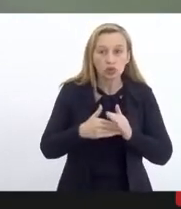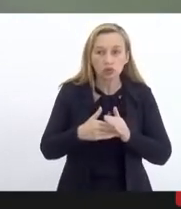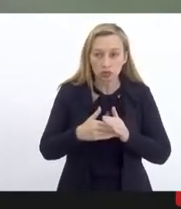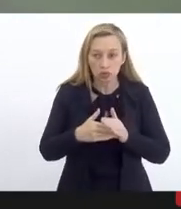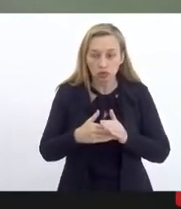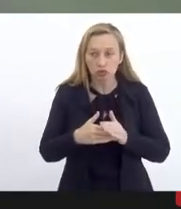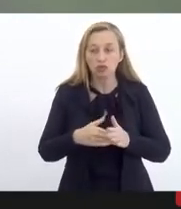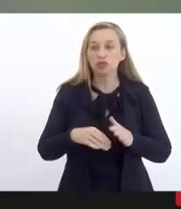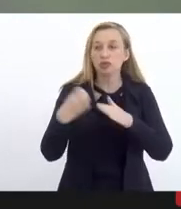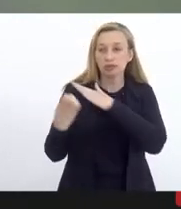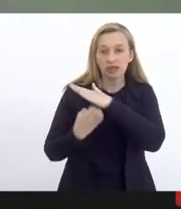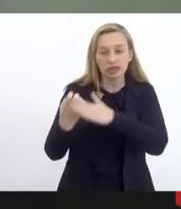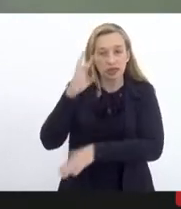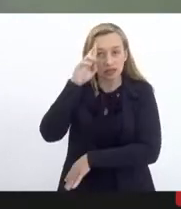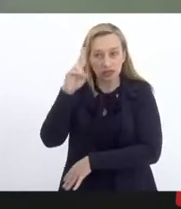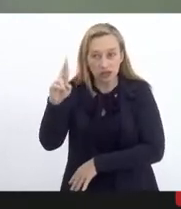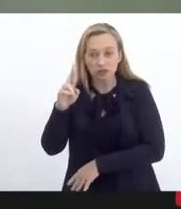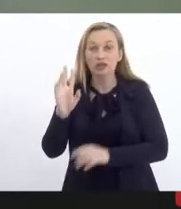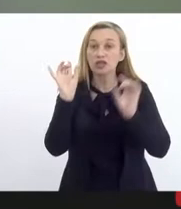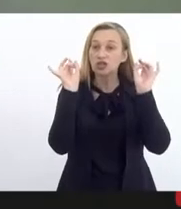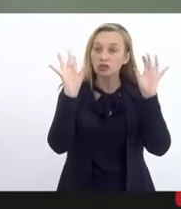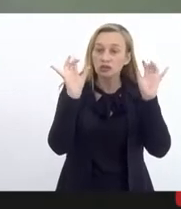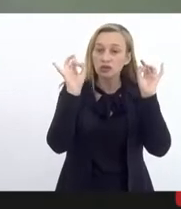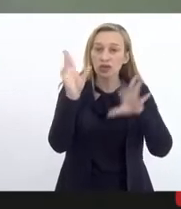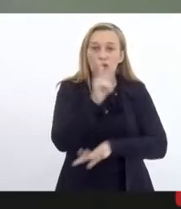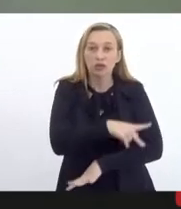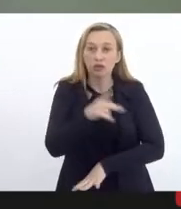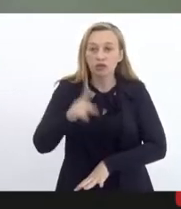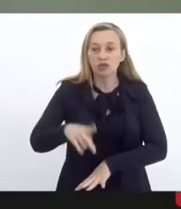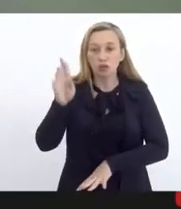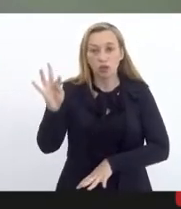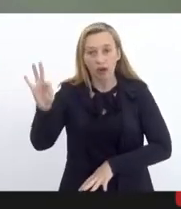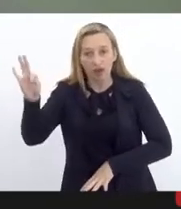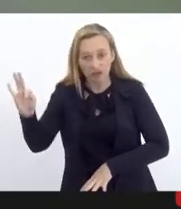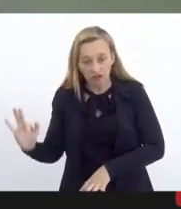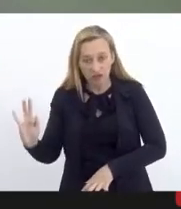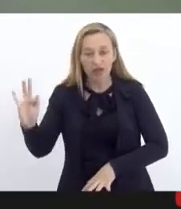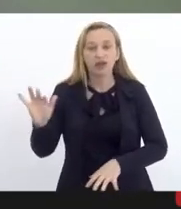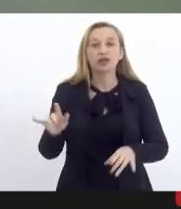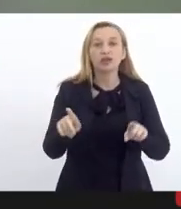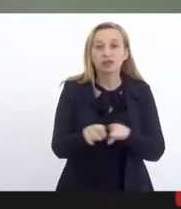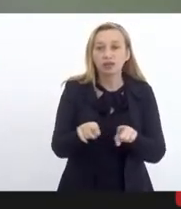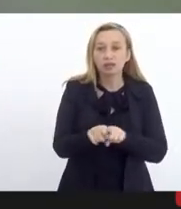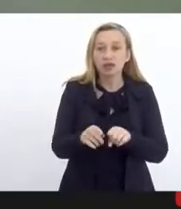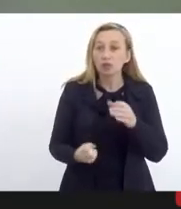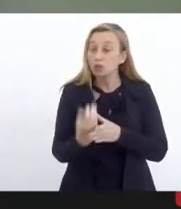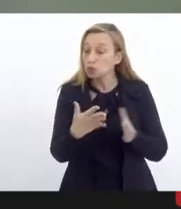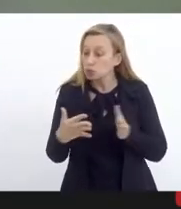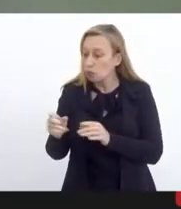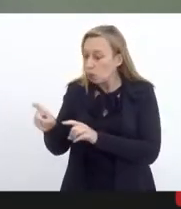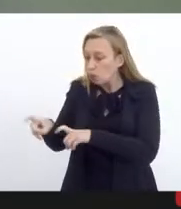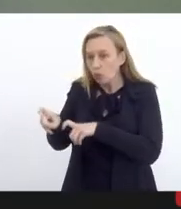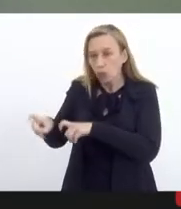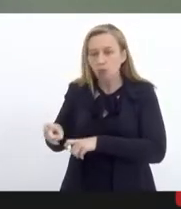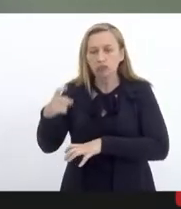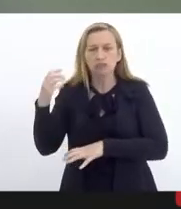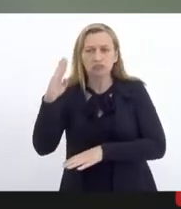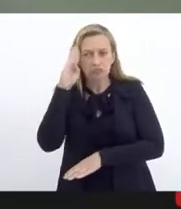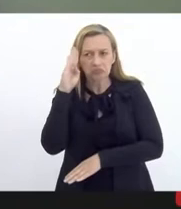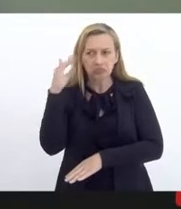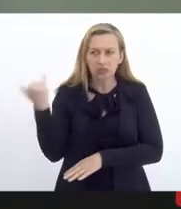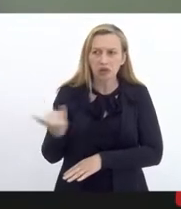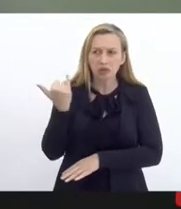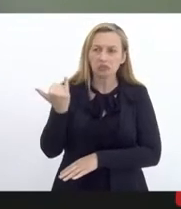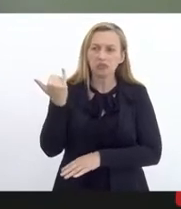autoridades, empresários e, em especial, aos professores da UEF e os produtores rurais presentes nesse importante evento, né, que é